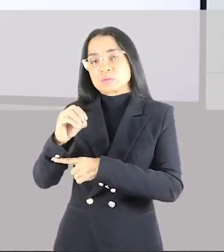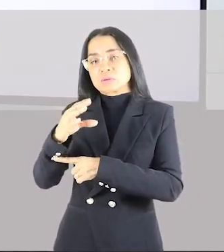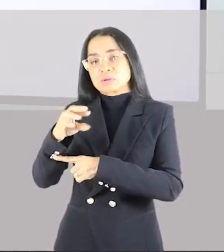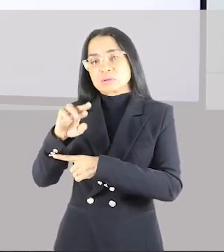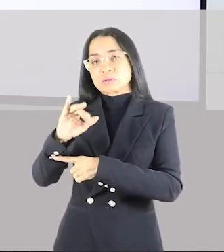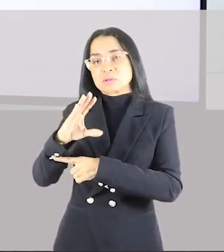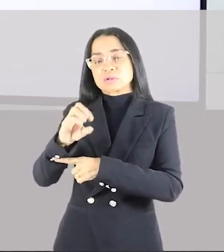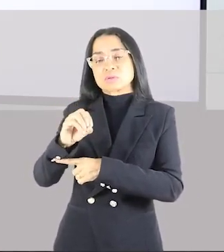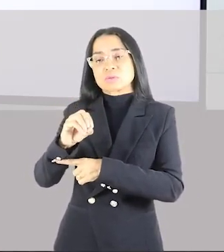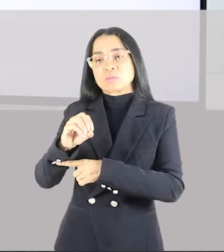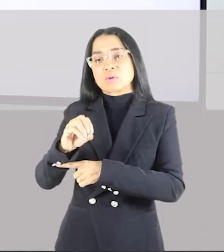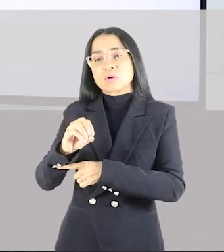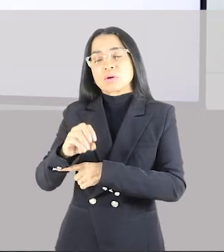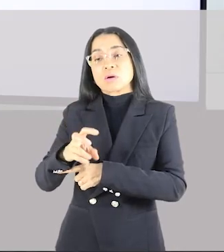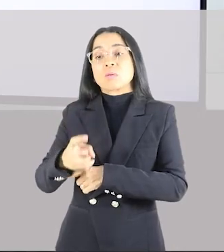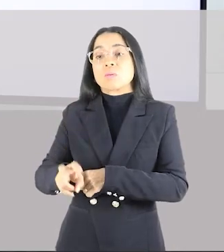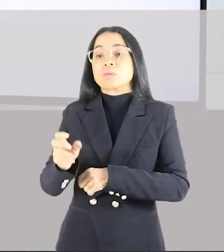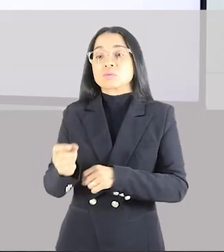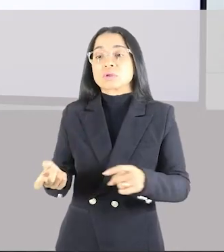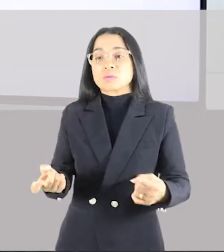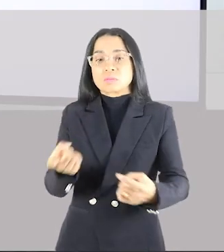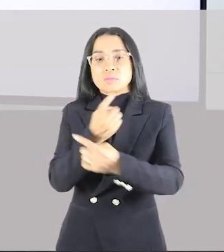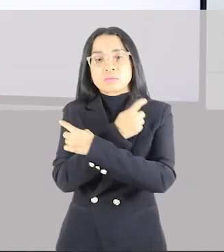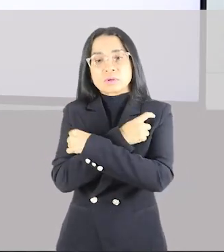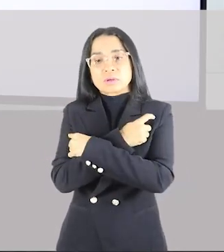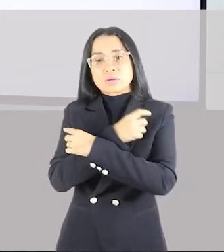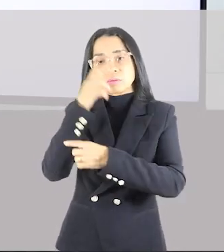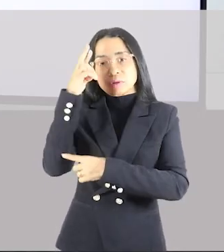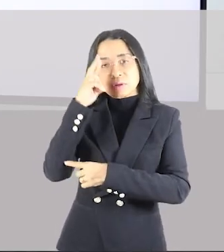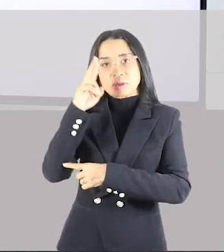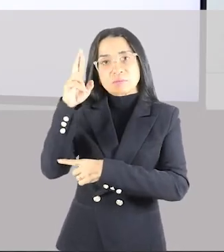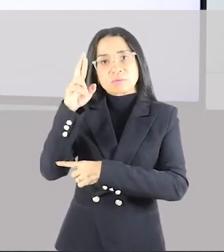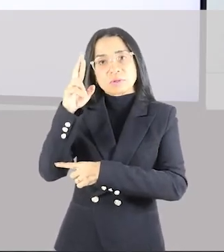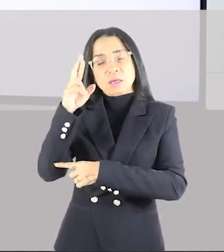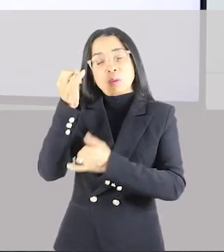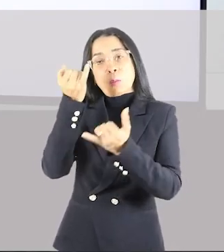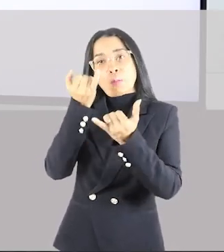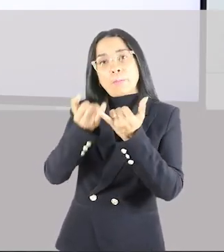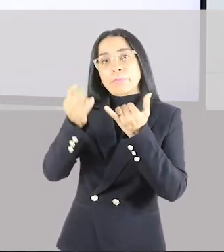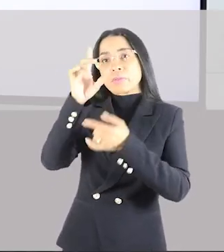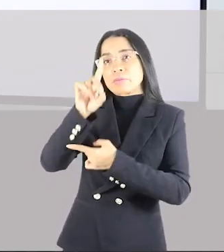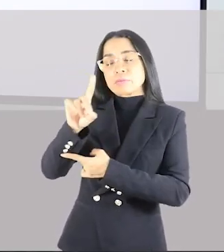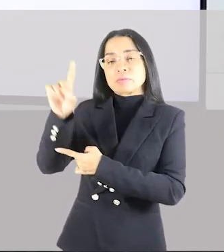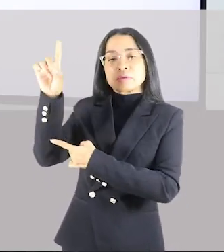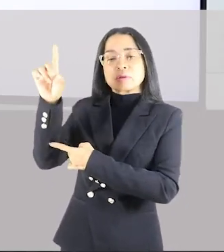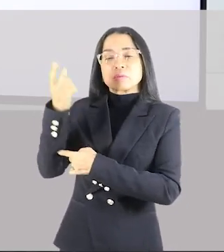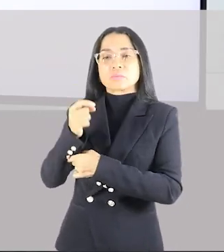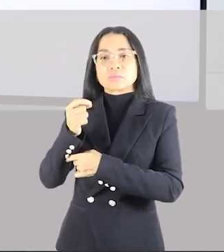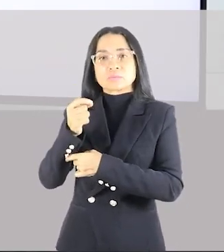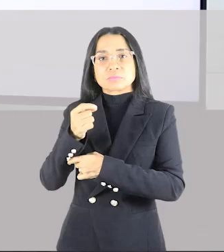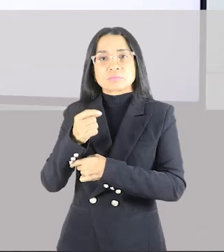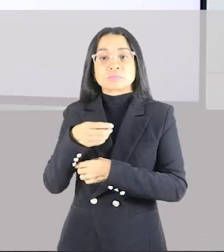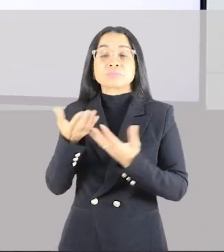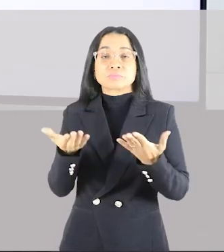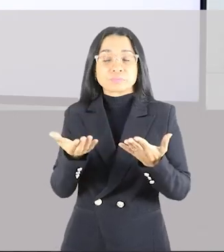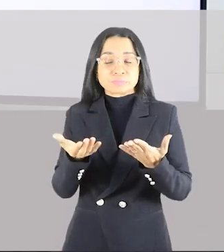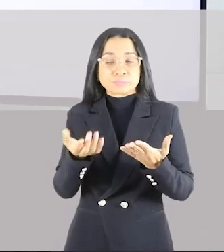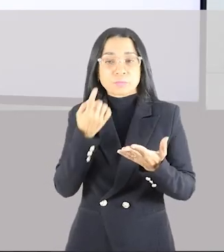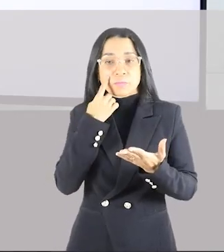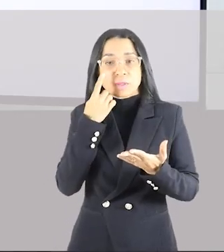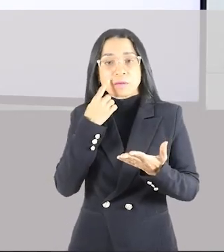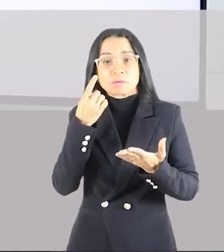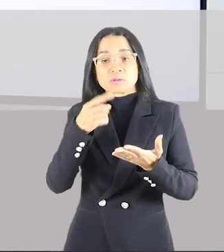tinha os grupos ali que se formam, as aldeias agrícolas, que eram lideradas pelos